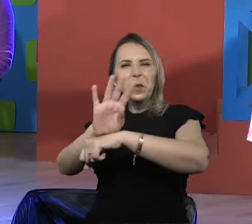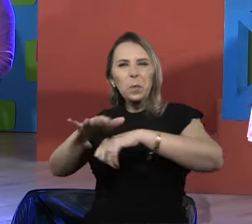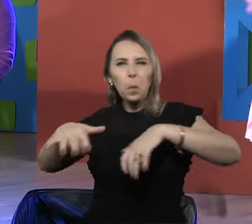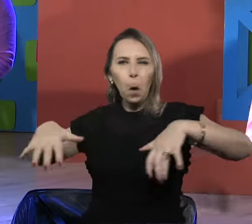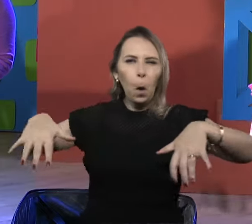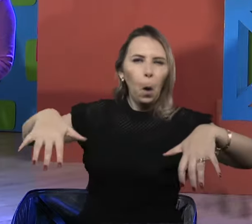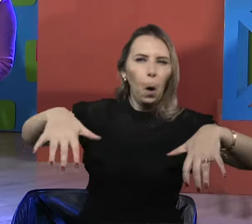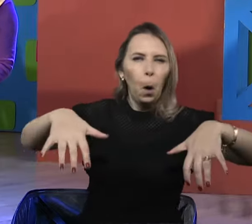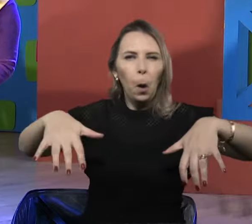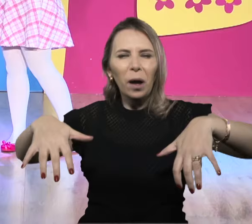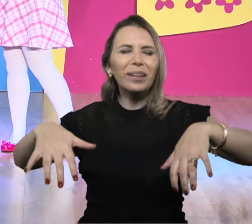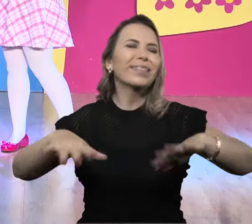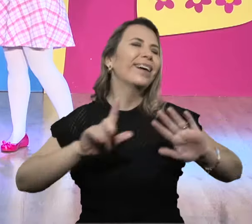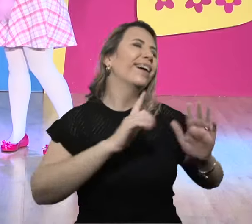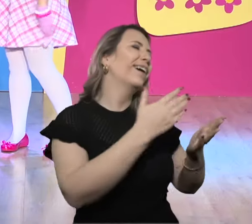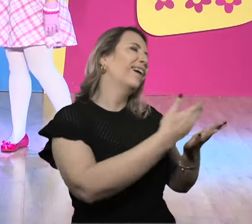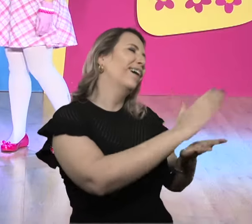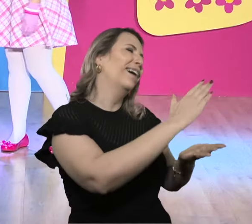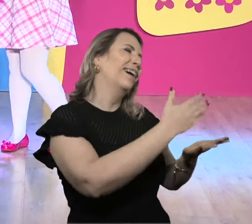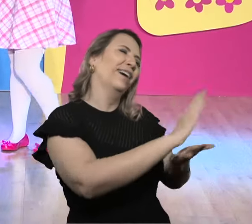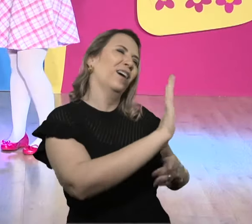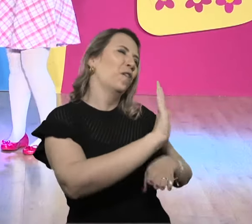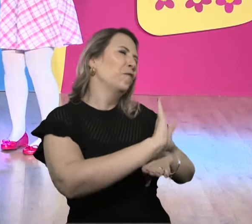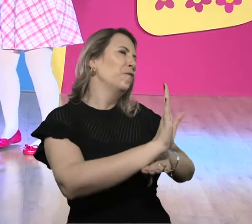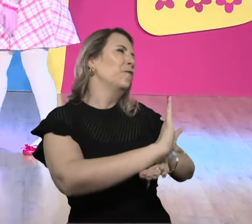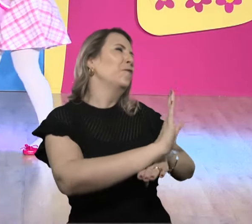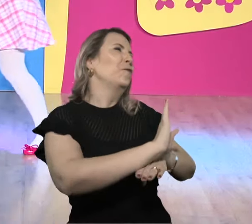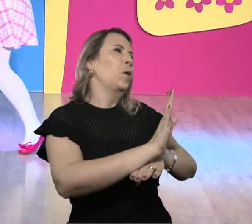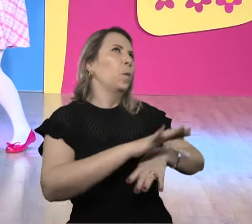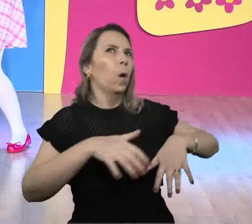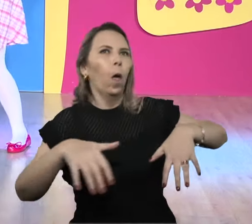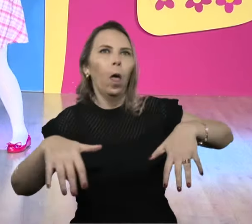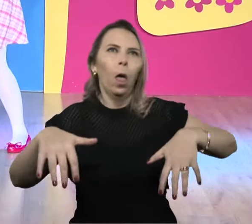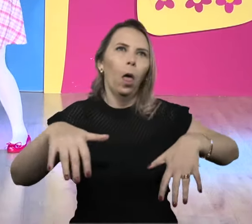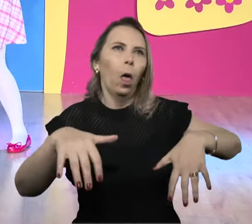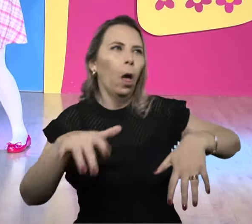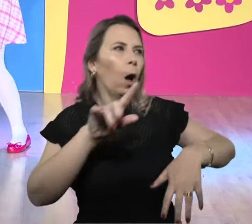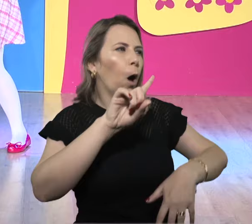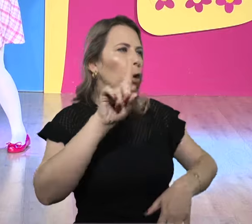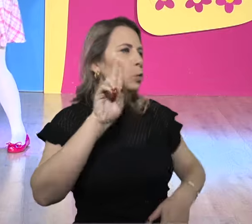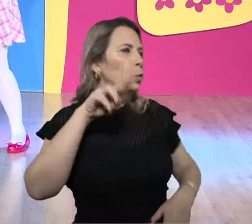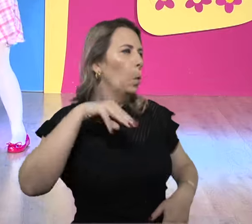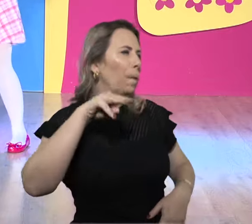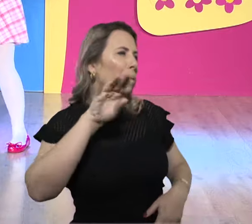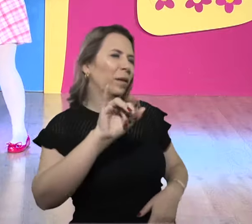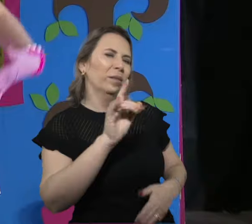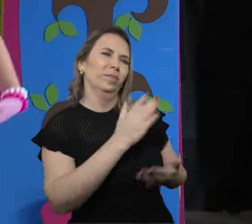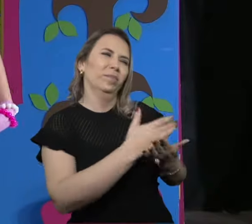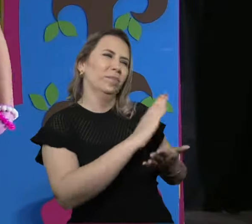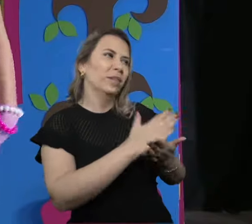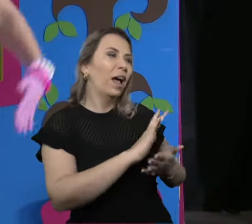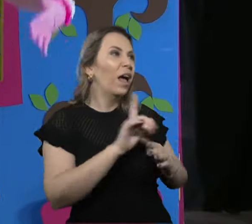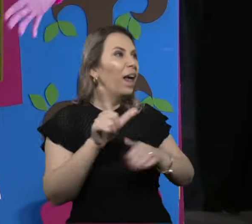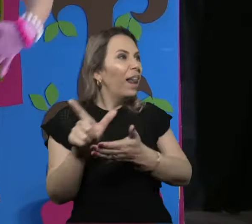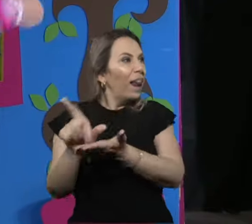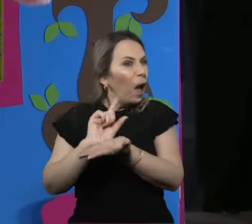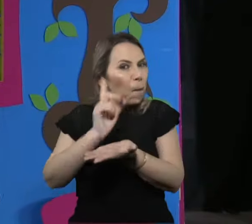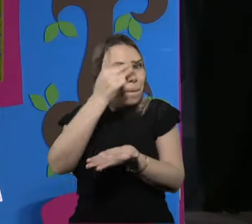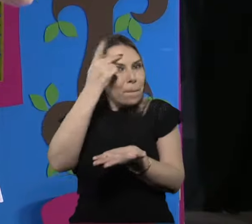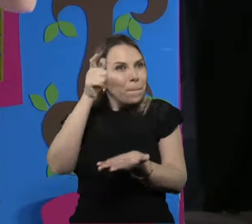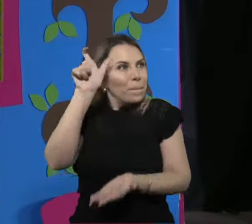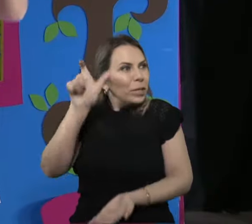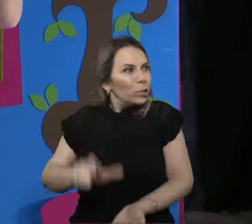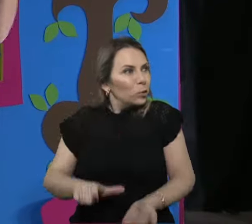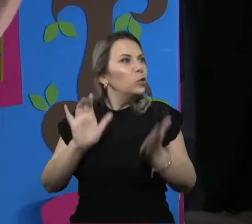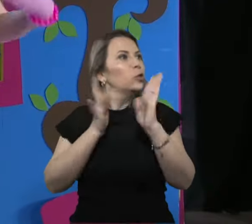zumbi que eu assisto. Ai, não! Nada a ver! Lázaro não era um zumbi, mamãe. O Lázaro era uma pessoa. Jesus fez